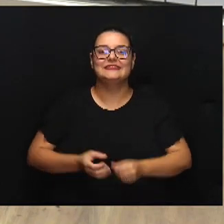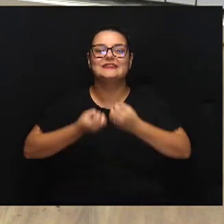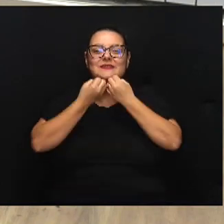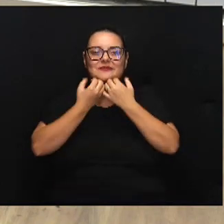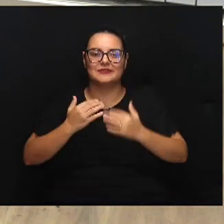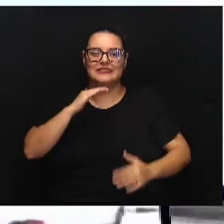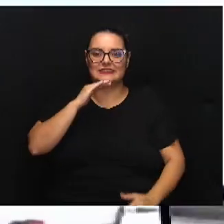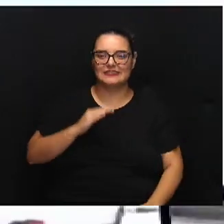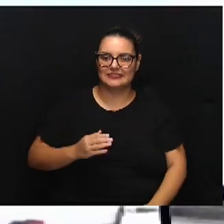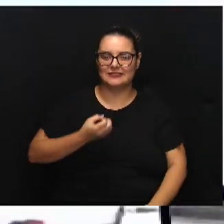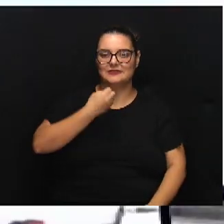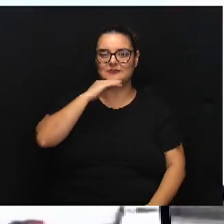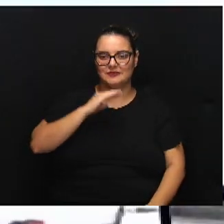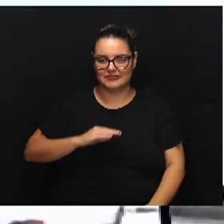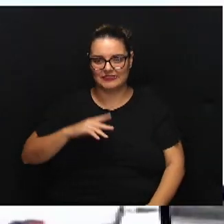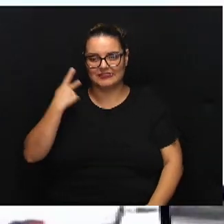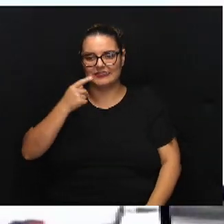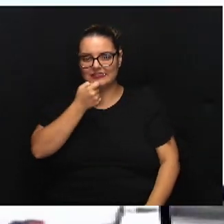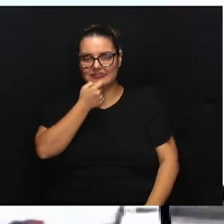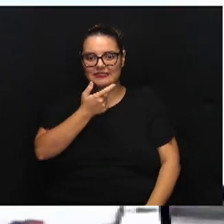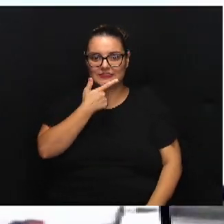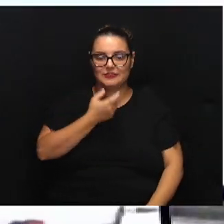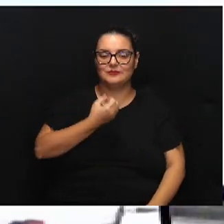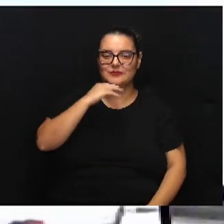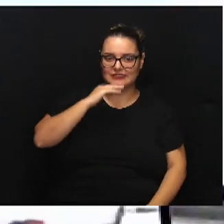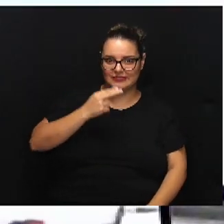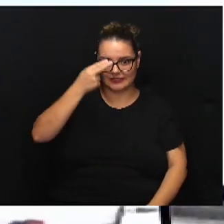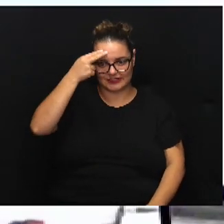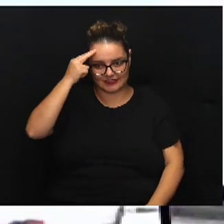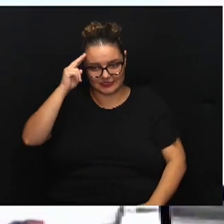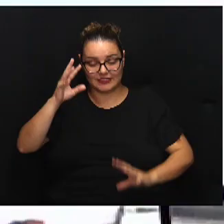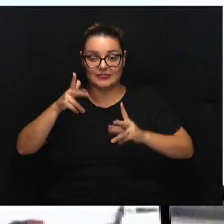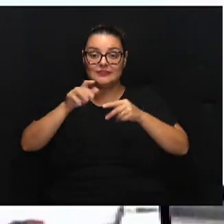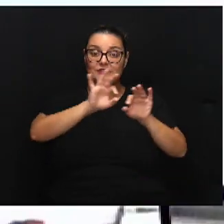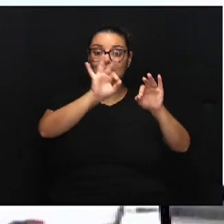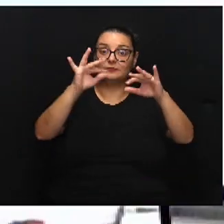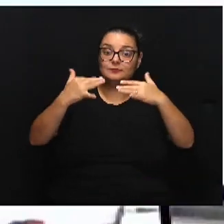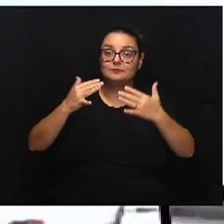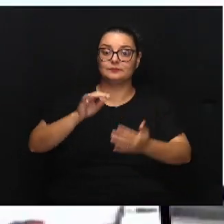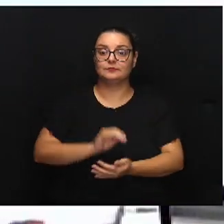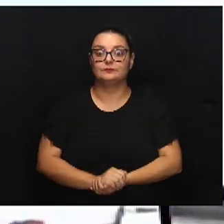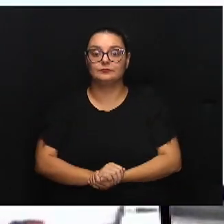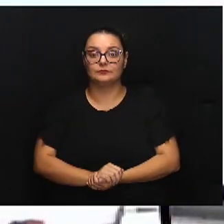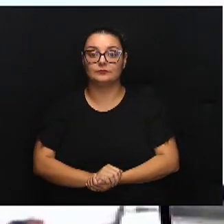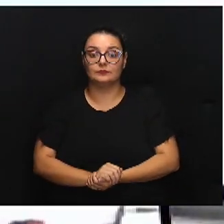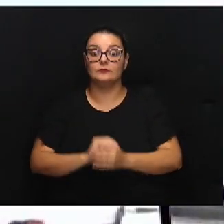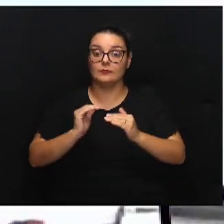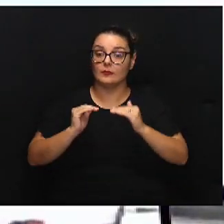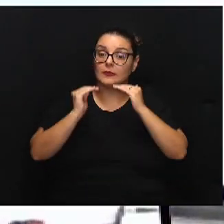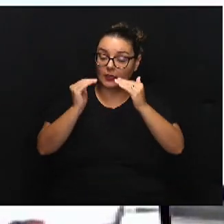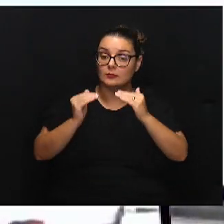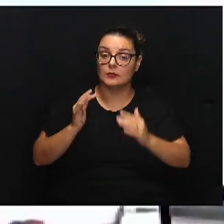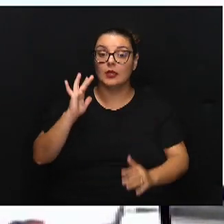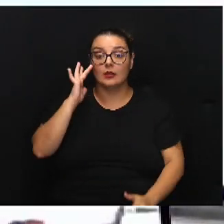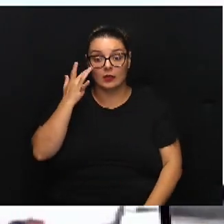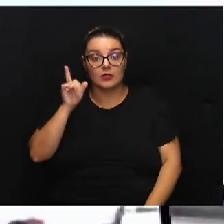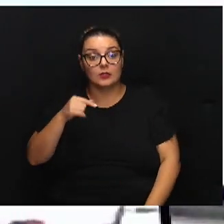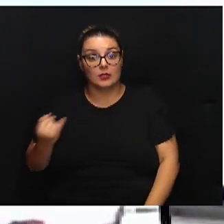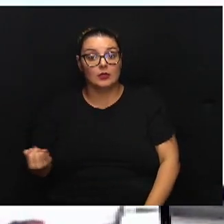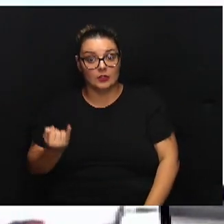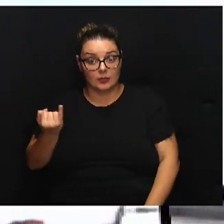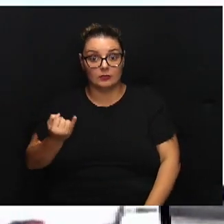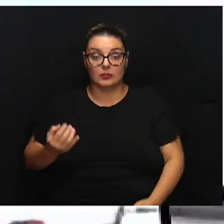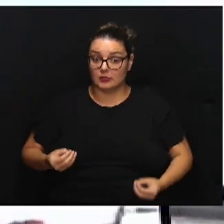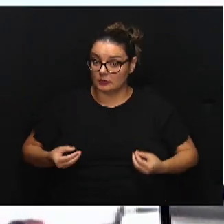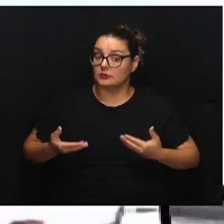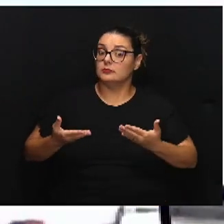tarde, vereador Fernanda, e boa tarde, Gabriel, e a todos que nos assistem. E, acima de tudo, acho que é muito interessante trazer